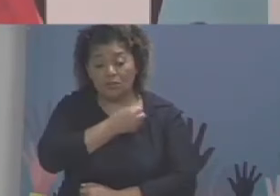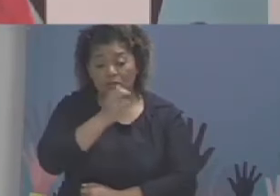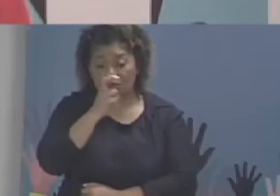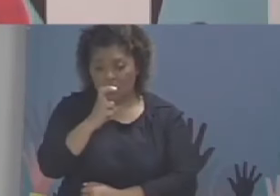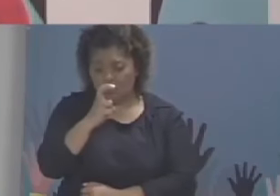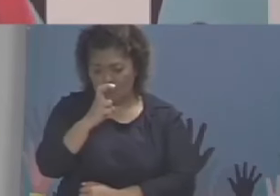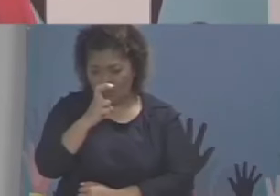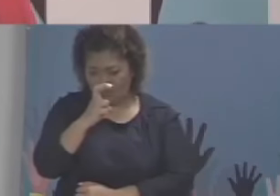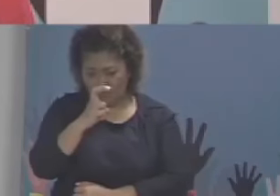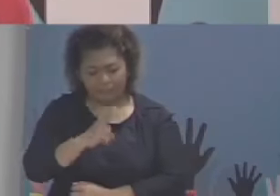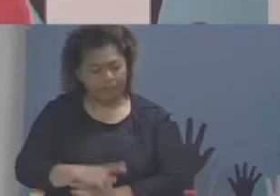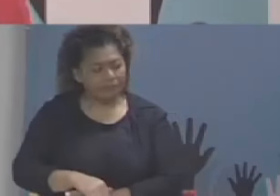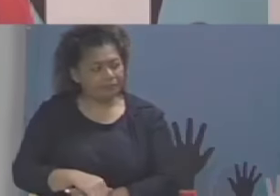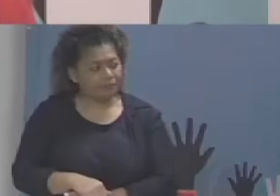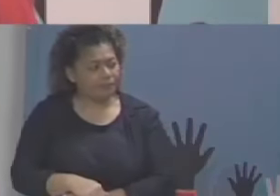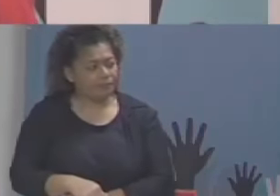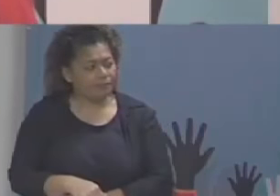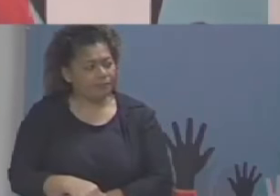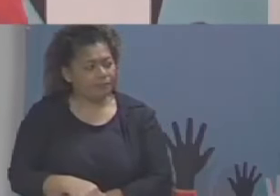Candidato,